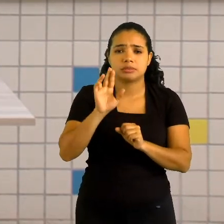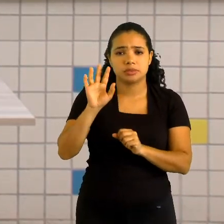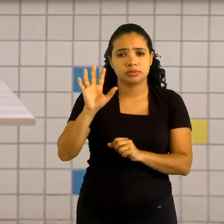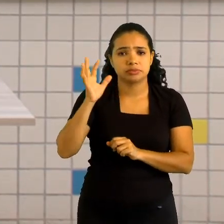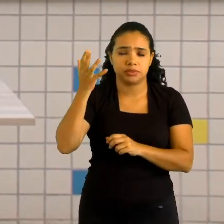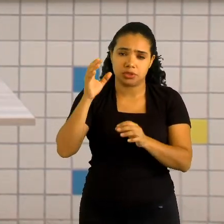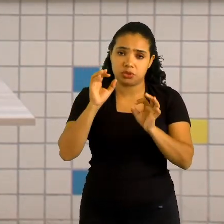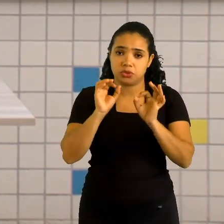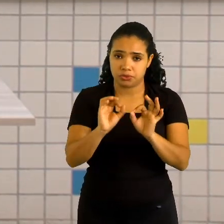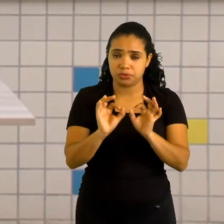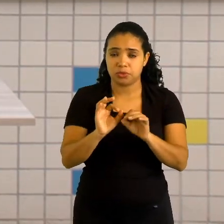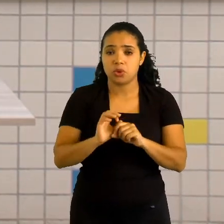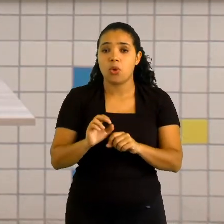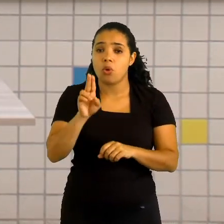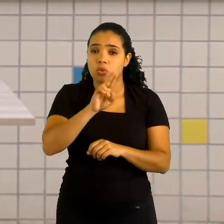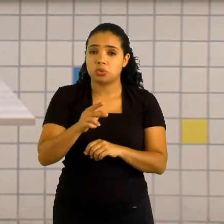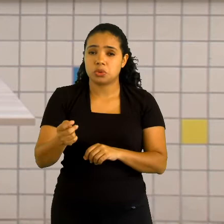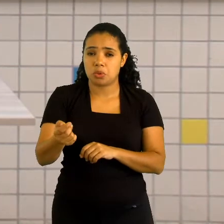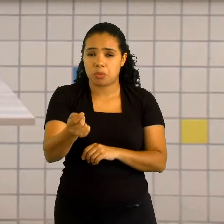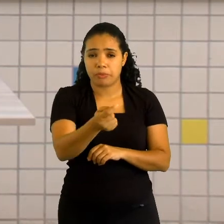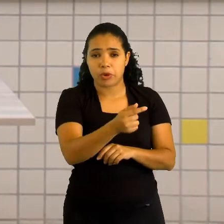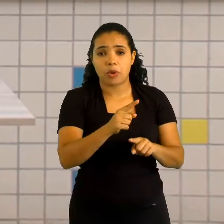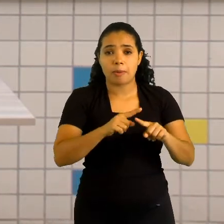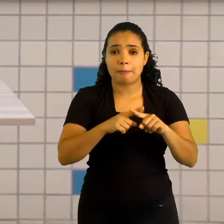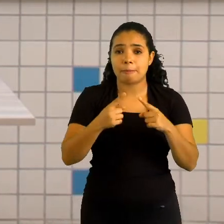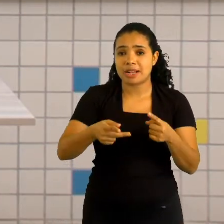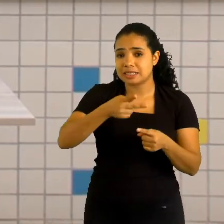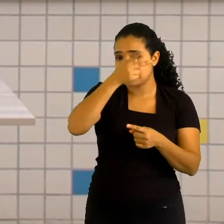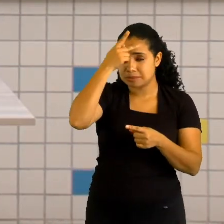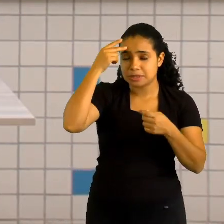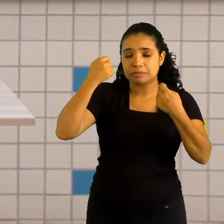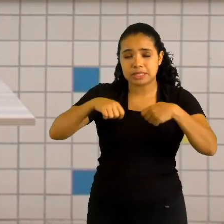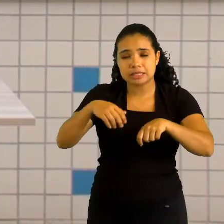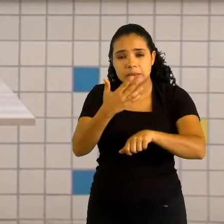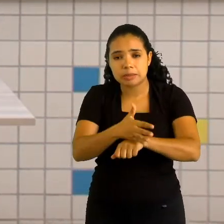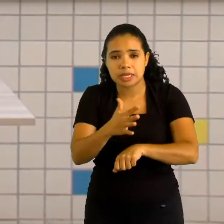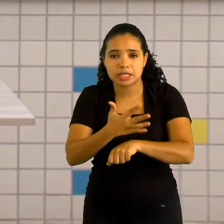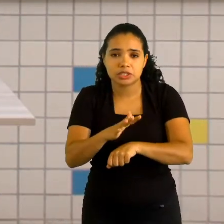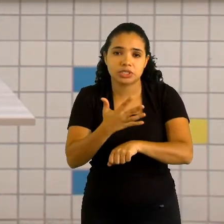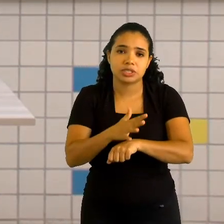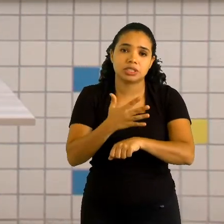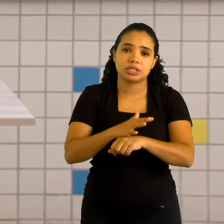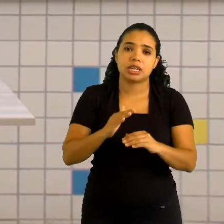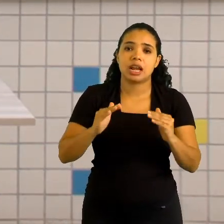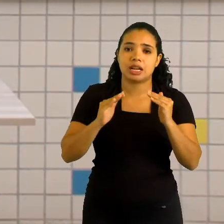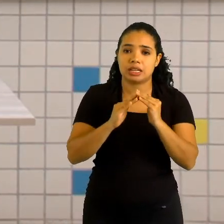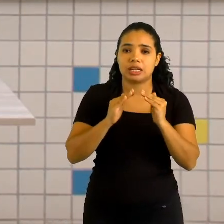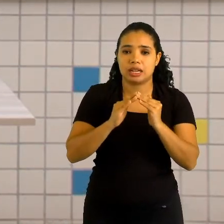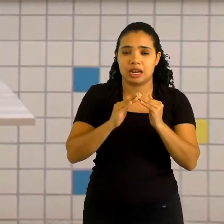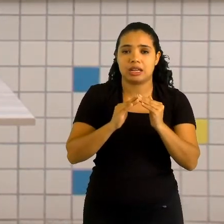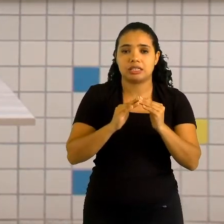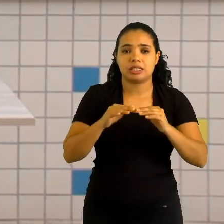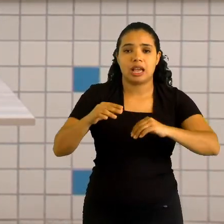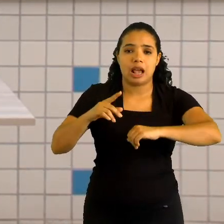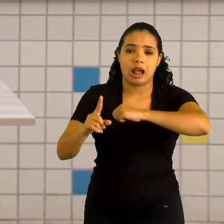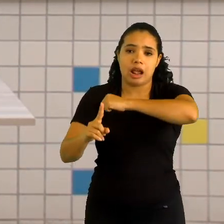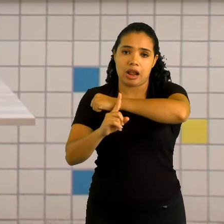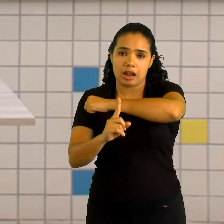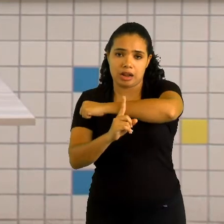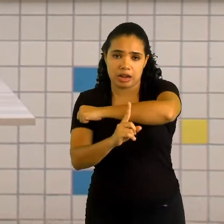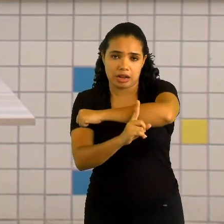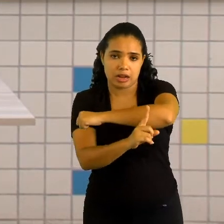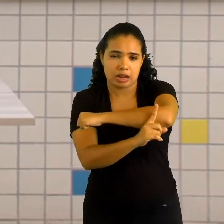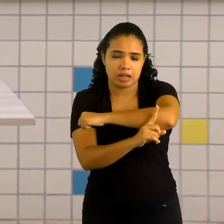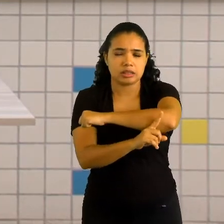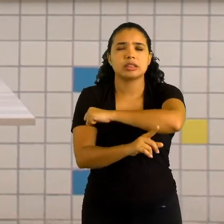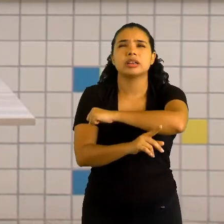delas, eu acho que a gente usa pouco ela, mas eu acho que vocês deveriam exercitar isso em casa. É a reta numérica. Você já prestou atenção na reta numérica?